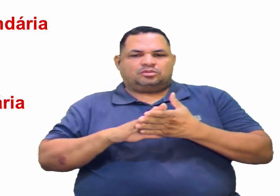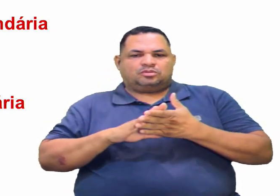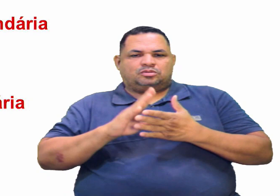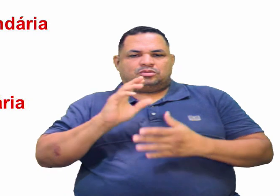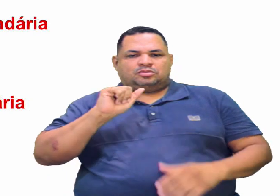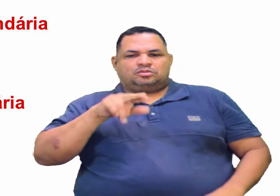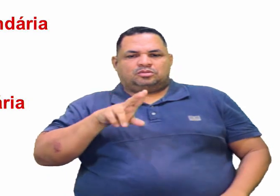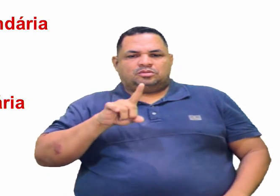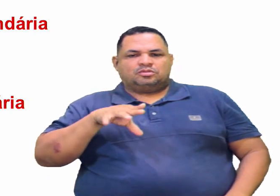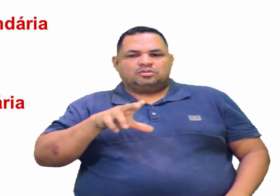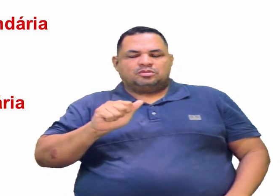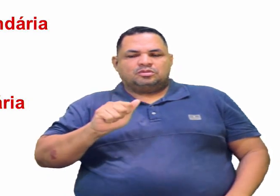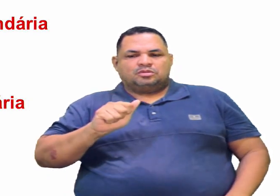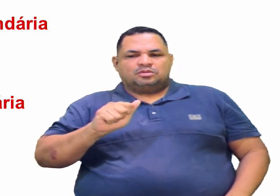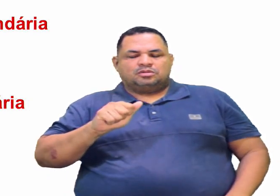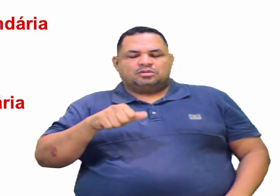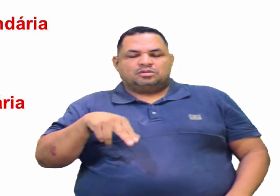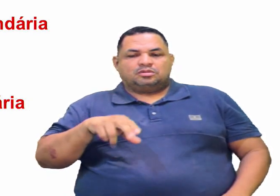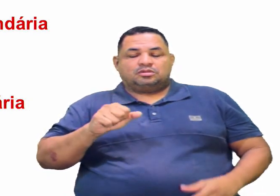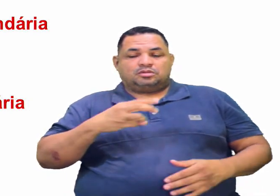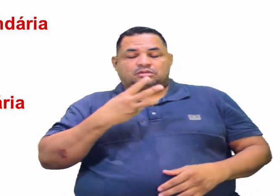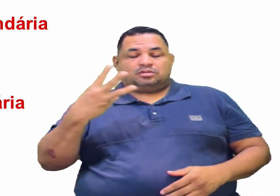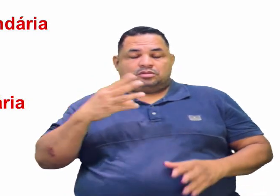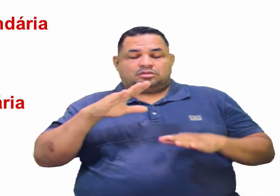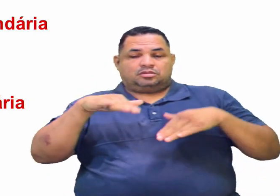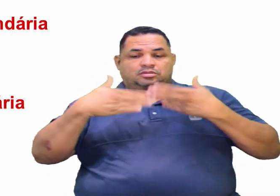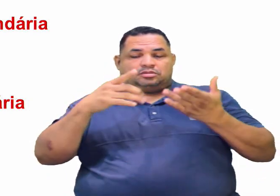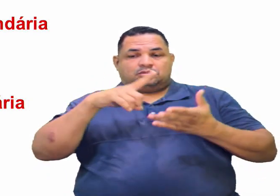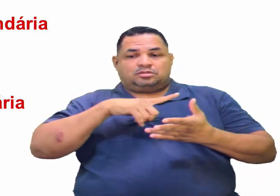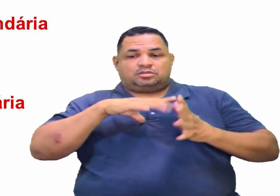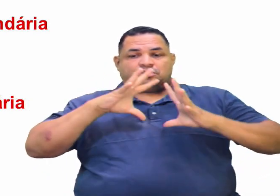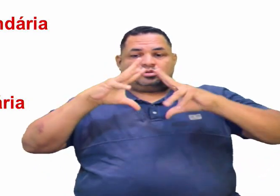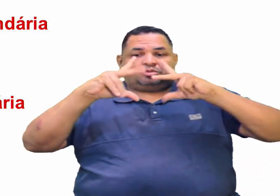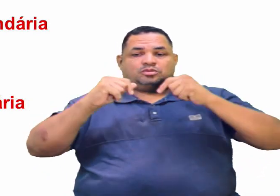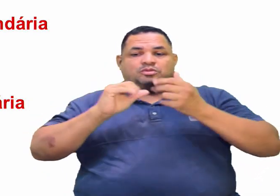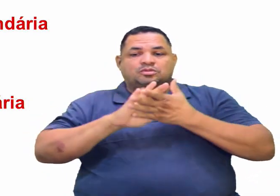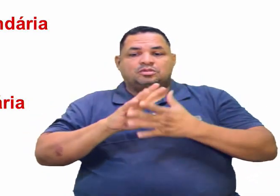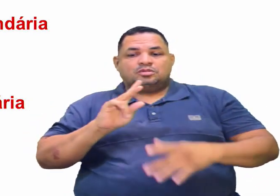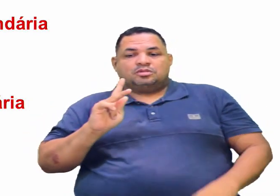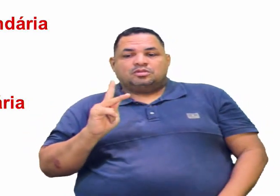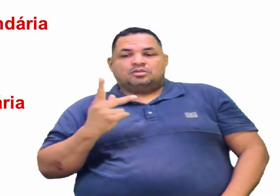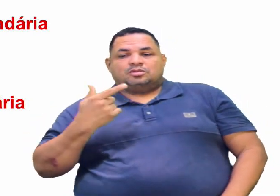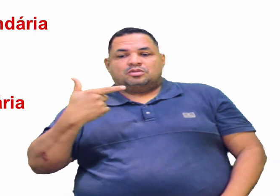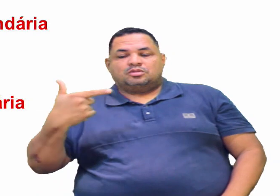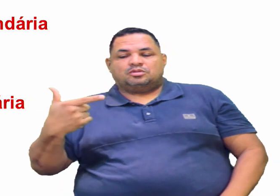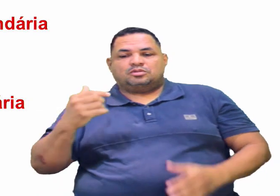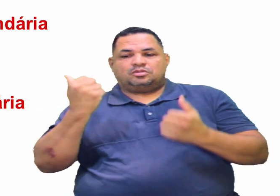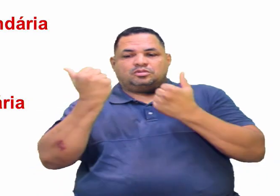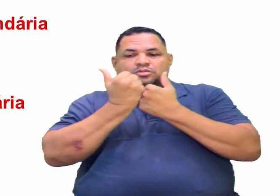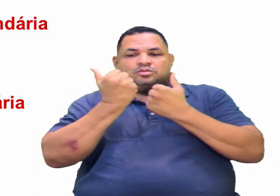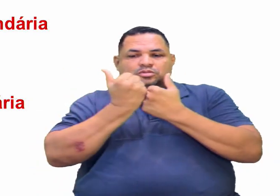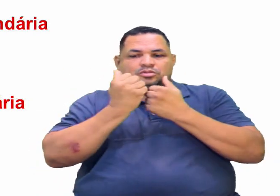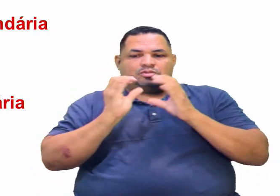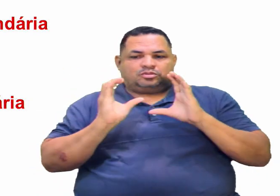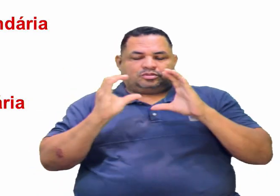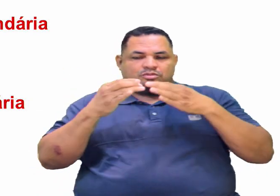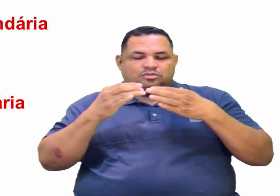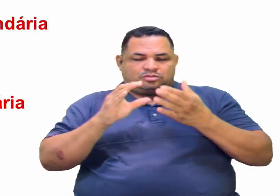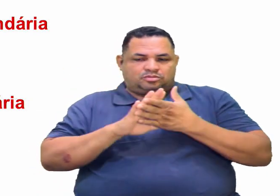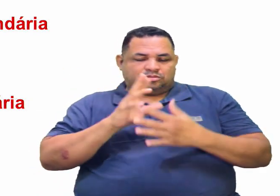as aminas terciárias é quando nós temos todos os hidrogênios substituídos pelos